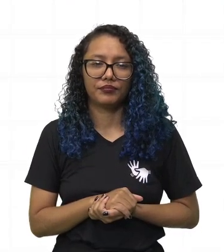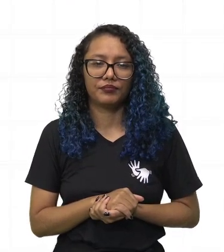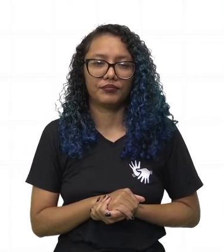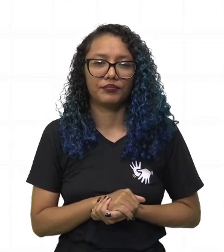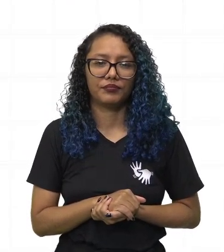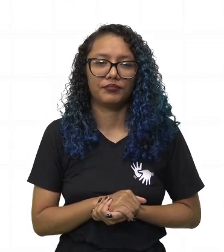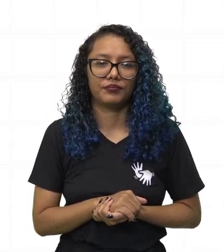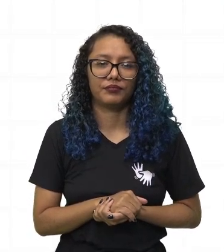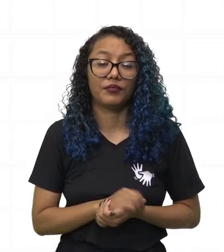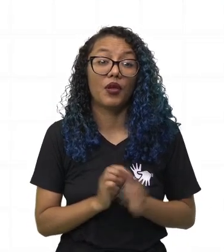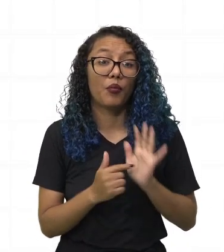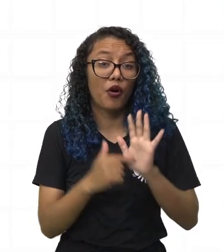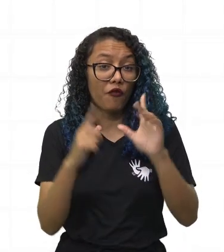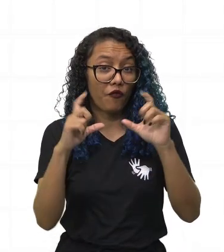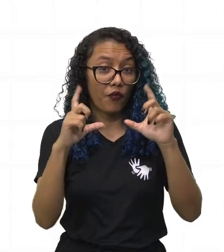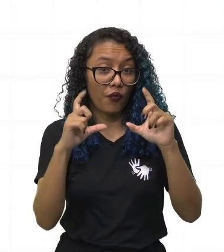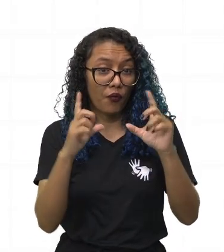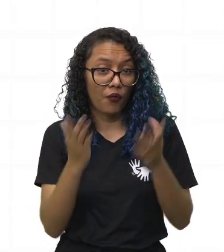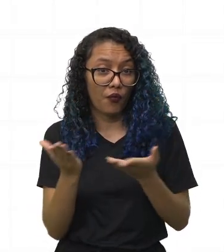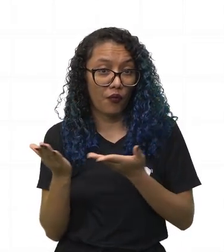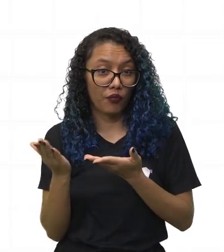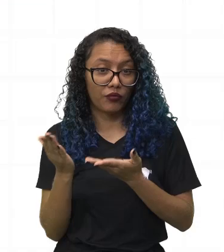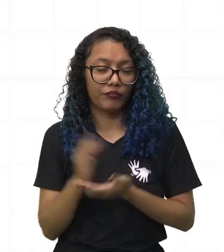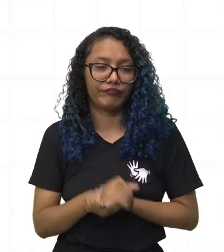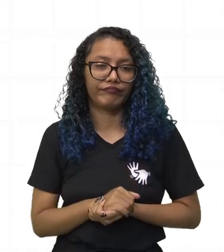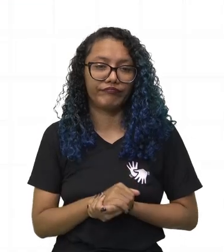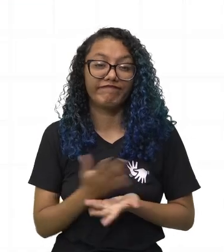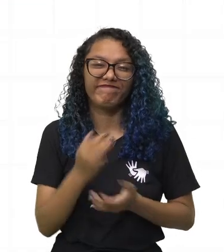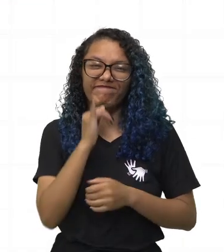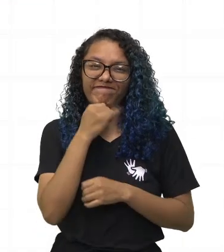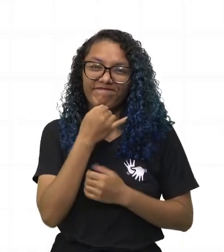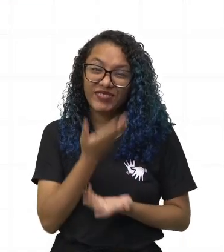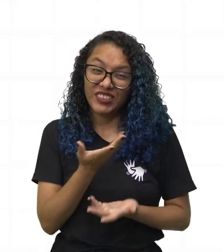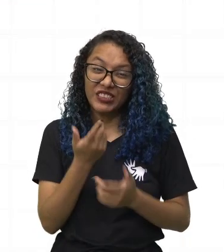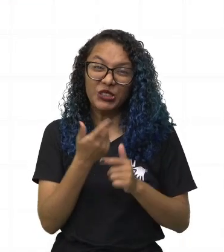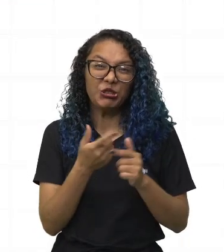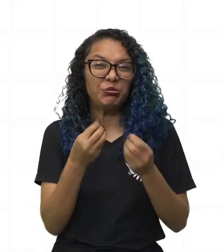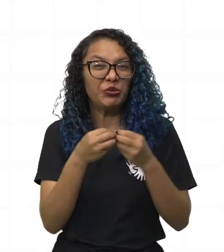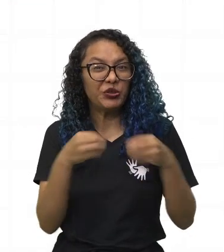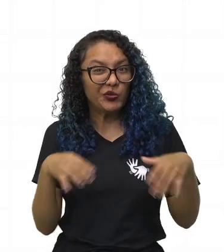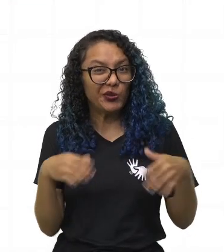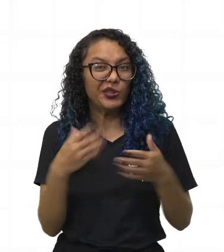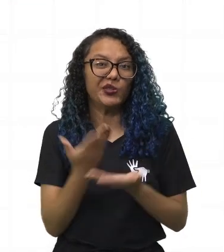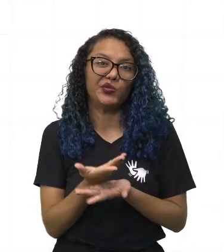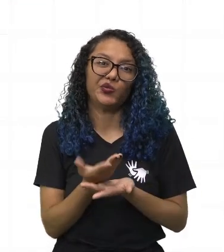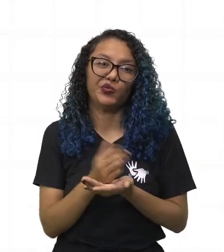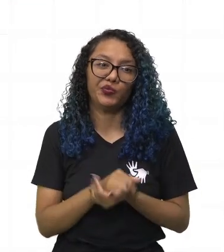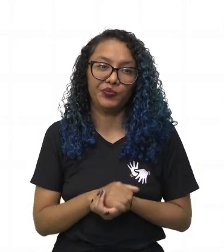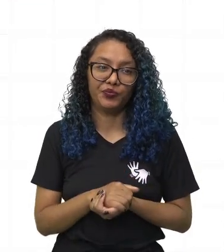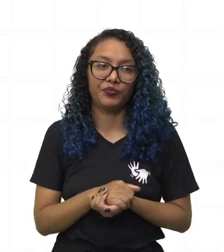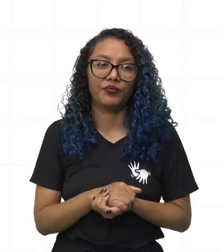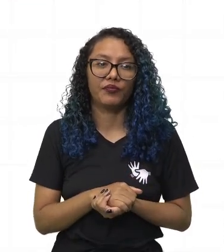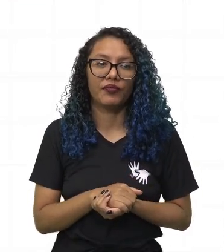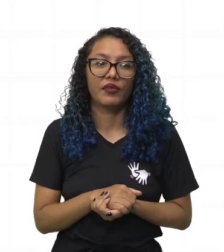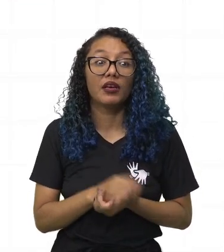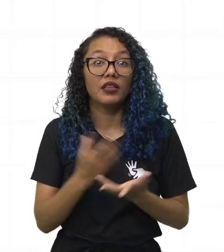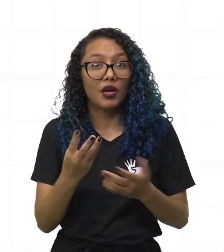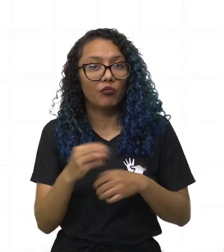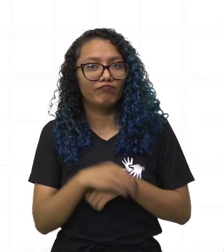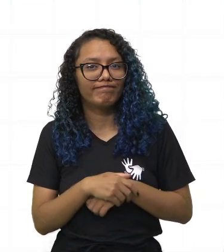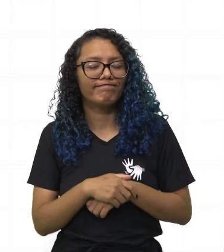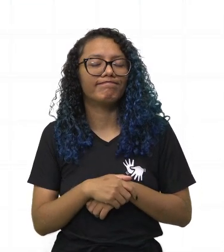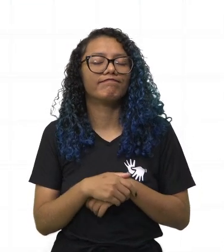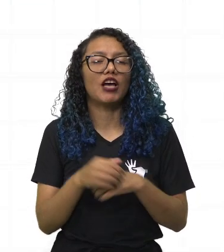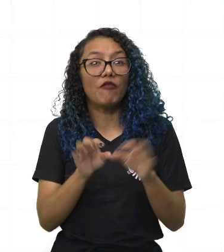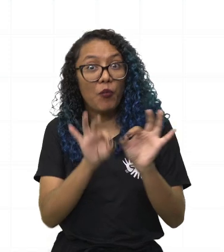semana. Mostra aí uma foto, né, que infelizmente houve muitas perdas. De forma articulada